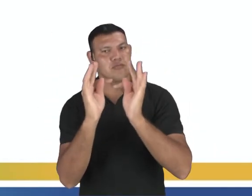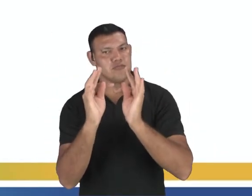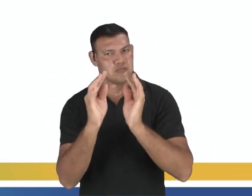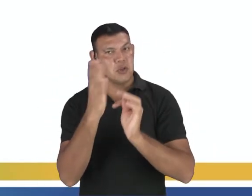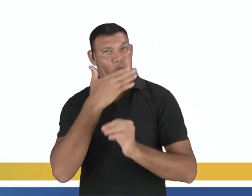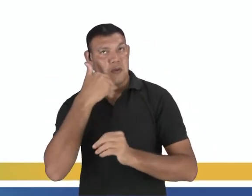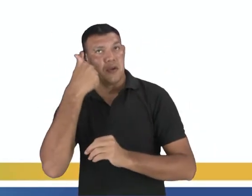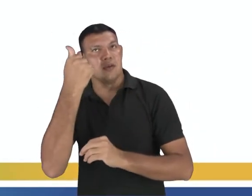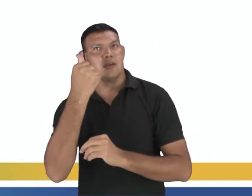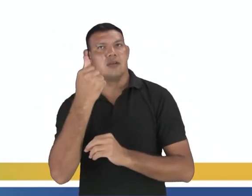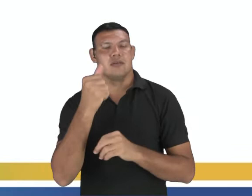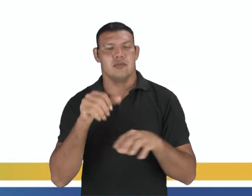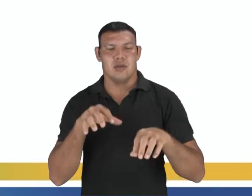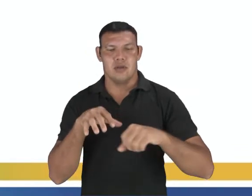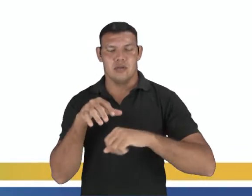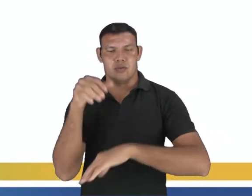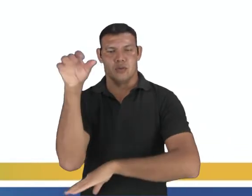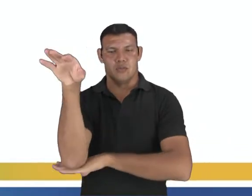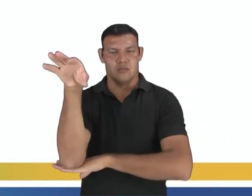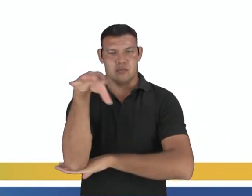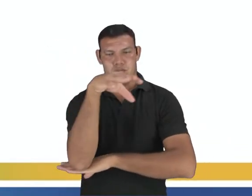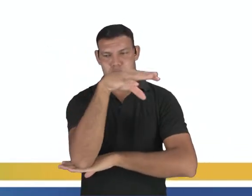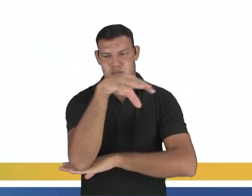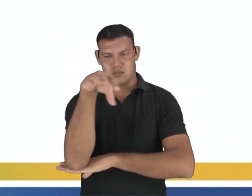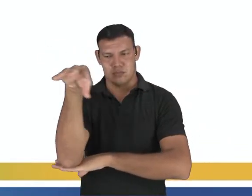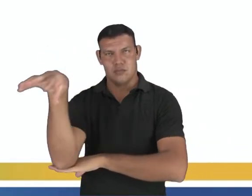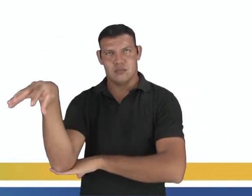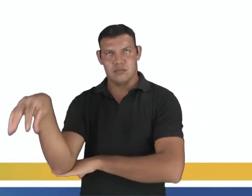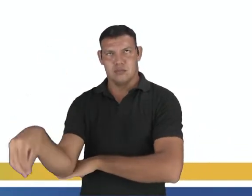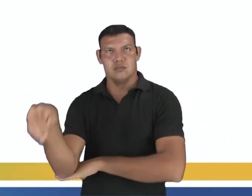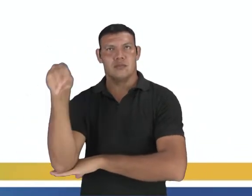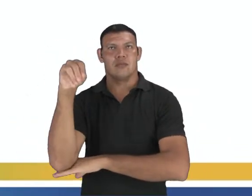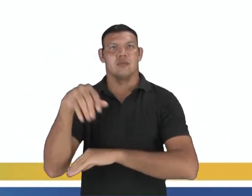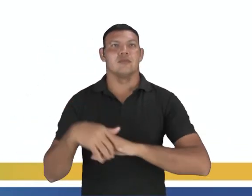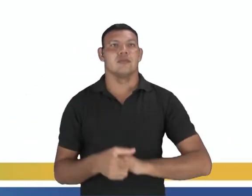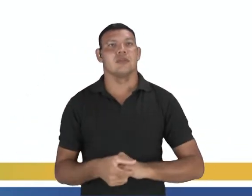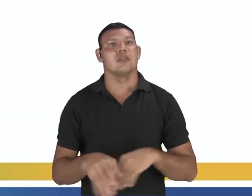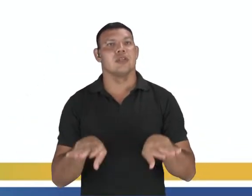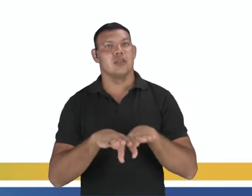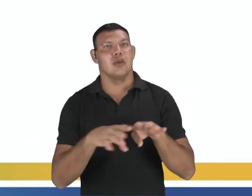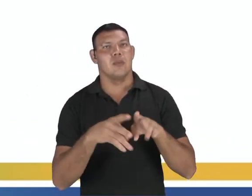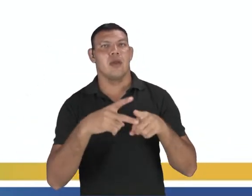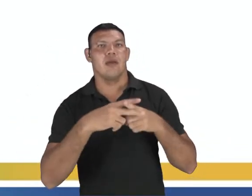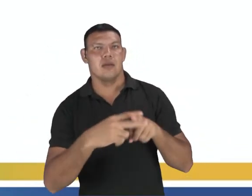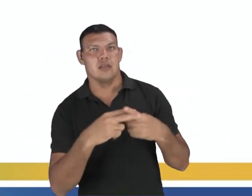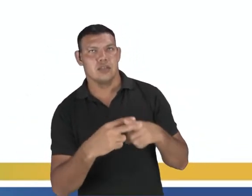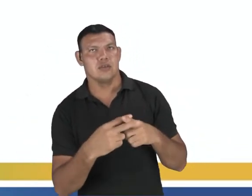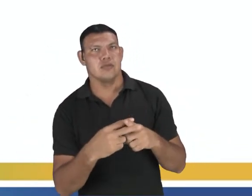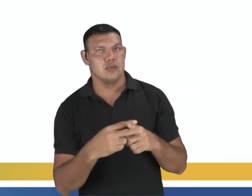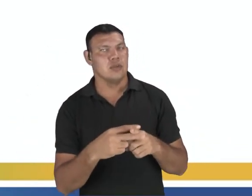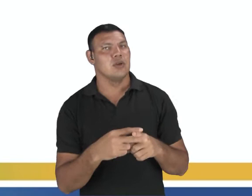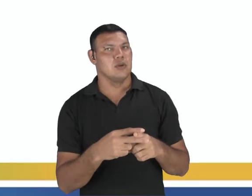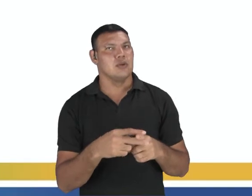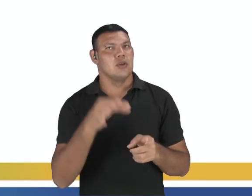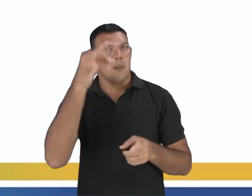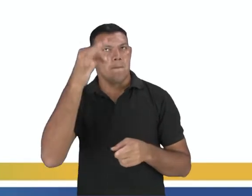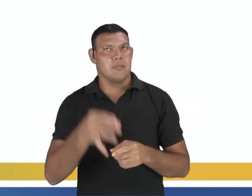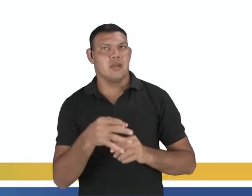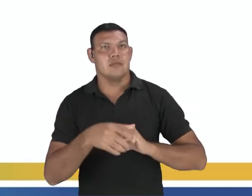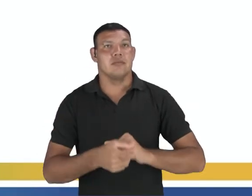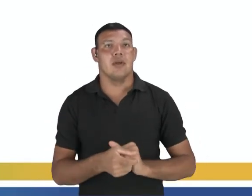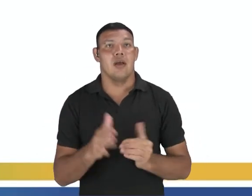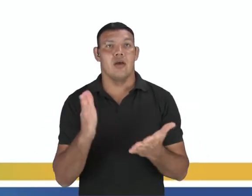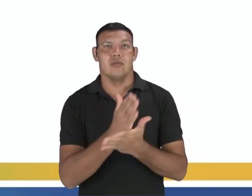como robôs e equipamentos de grande precisão. No entanto, alguns segmentos da indústria não possuem